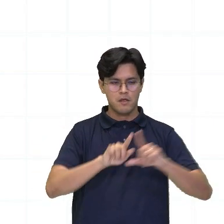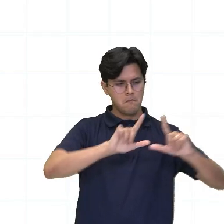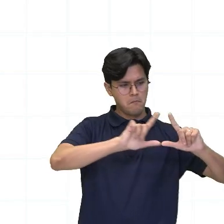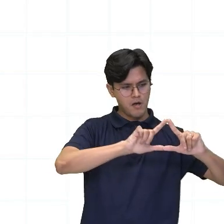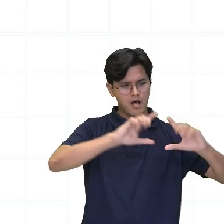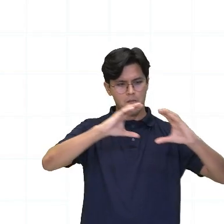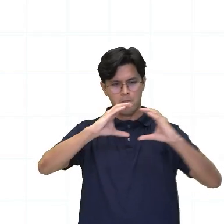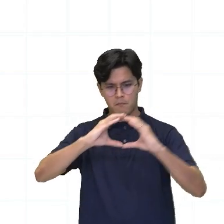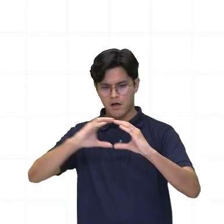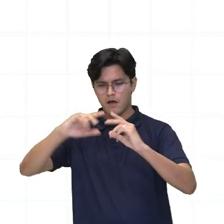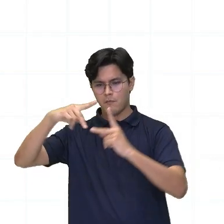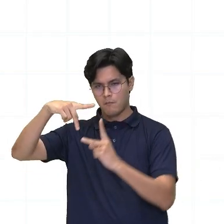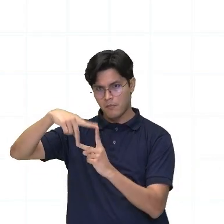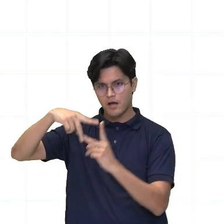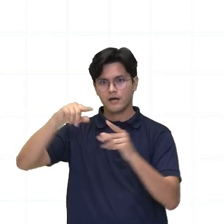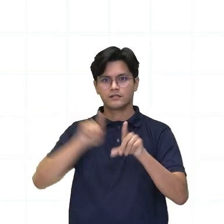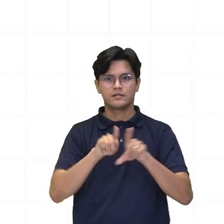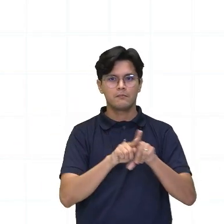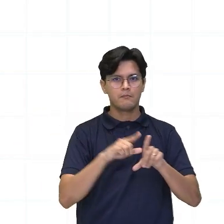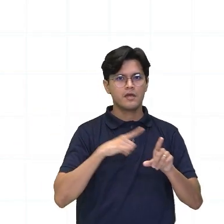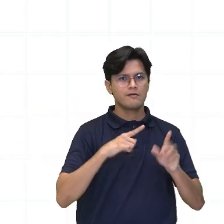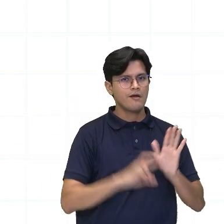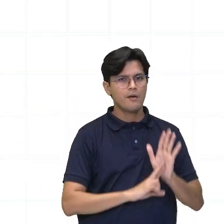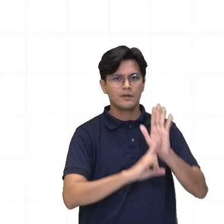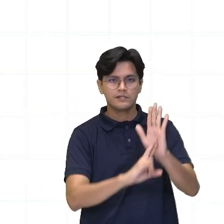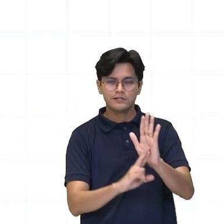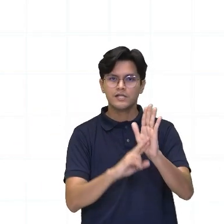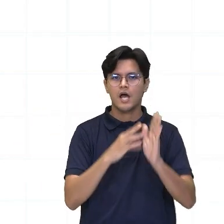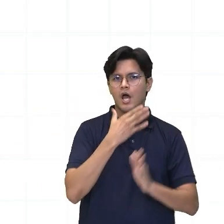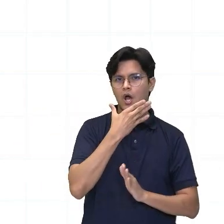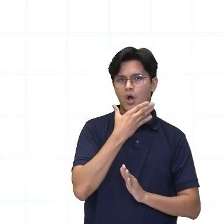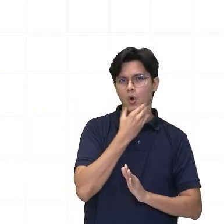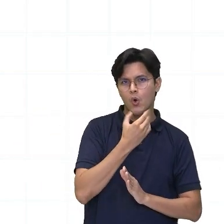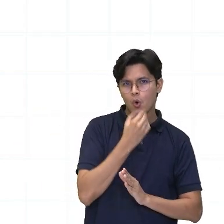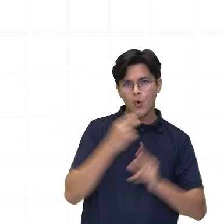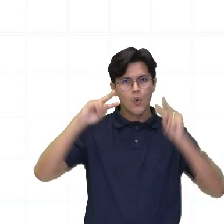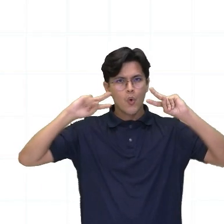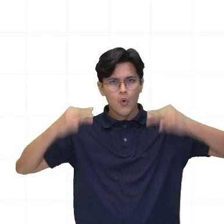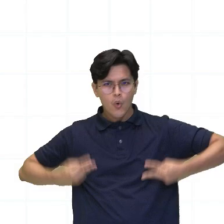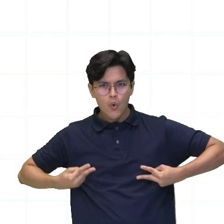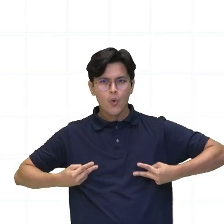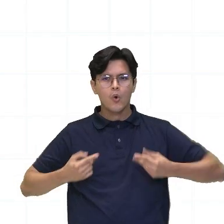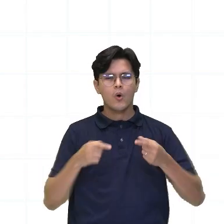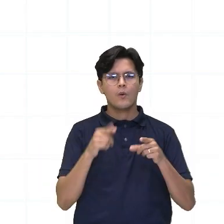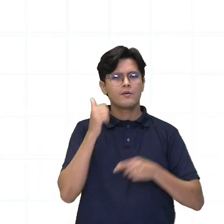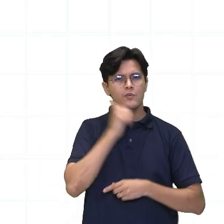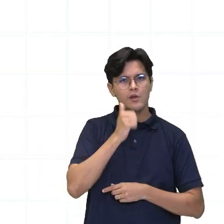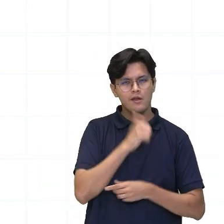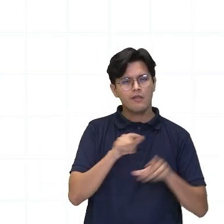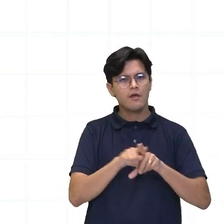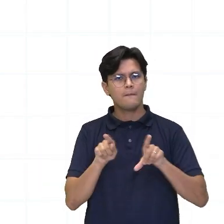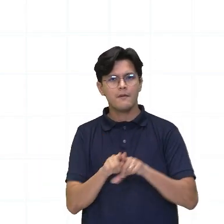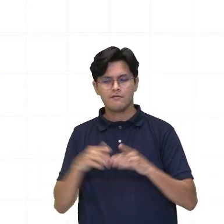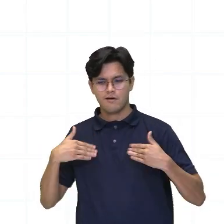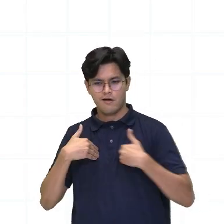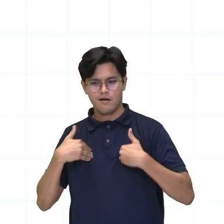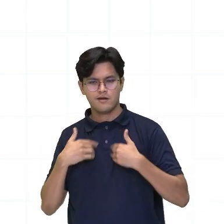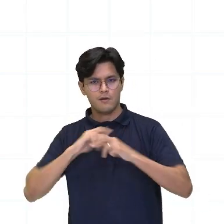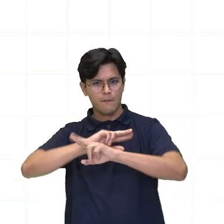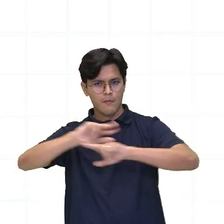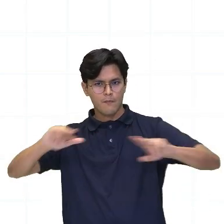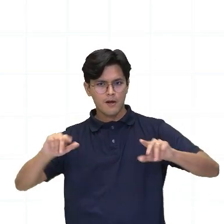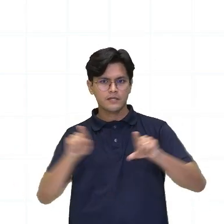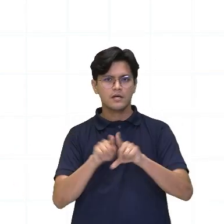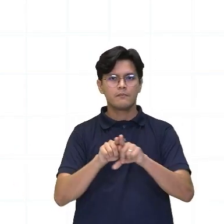dia a dia retratados nas imagens, uso dos dedos para pintar e desenhar, e os materiais que nós